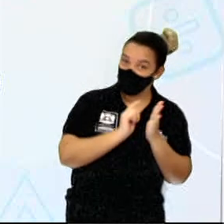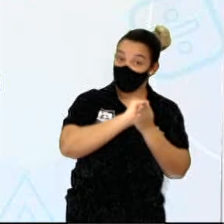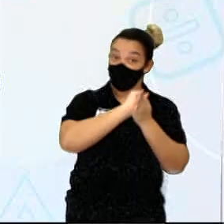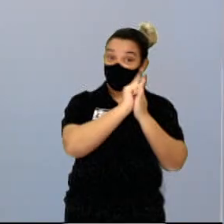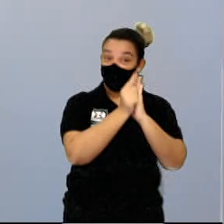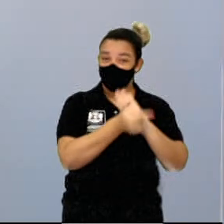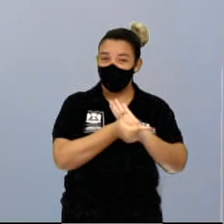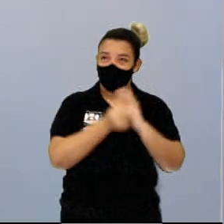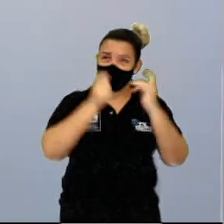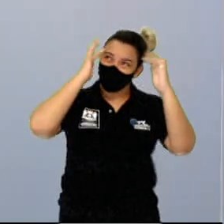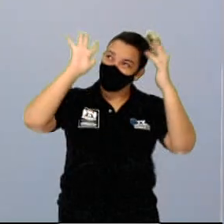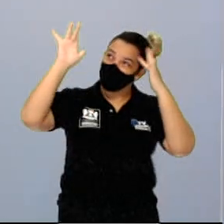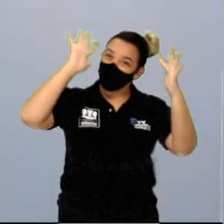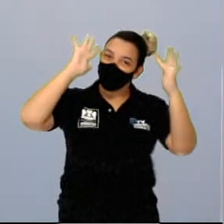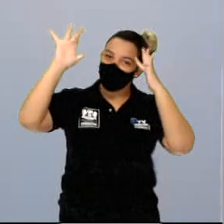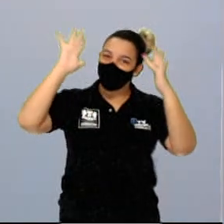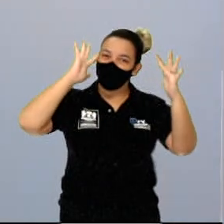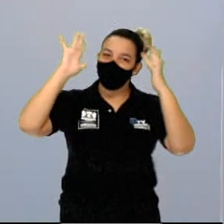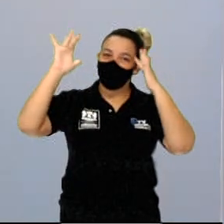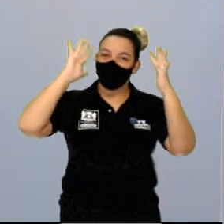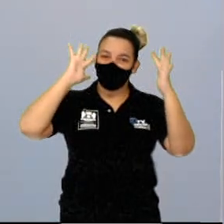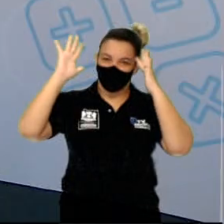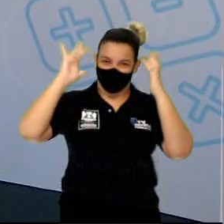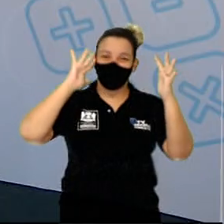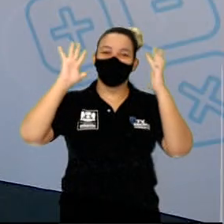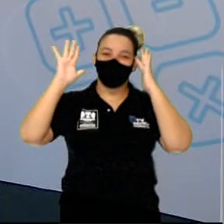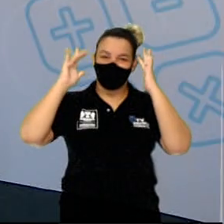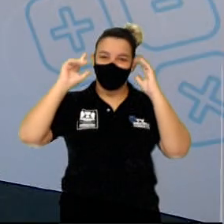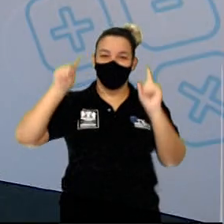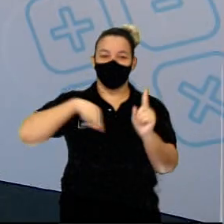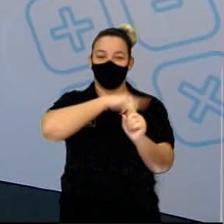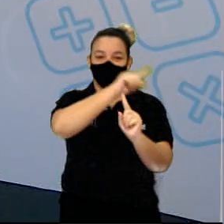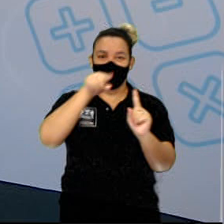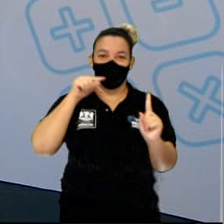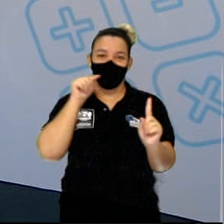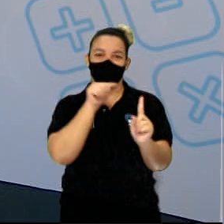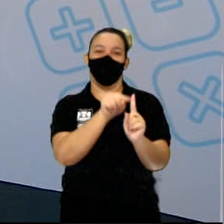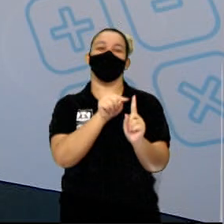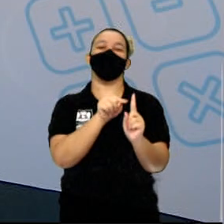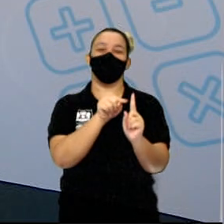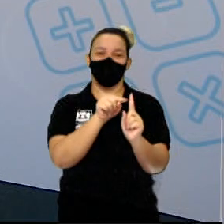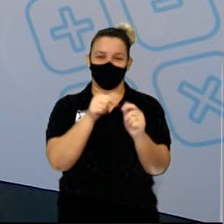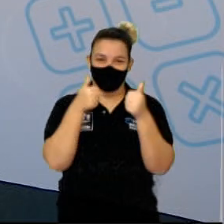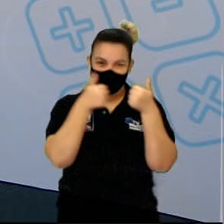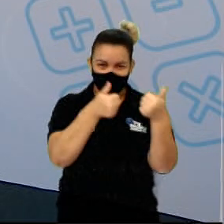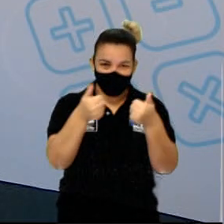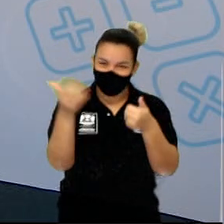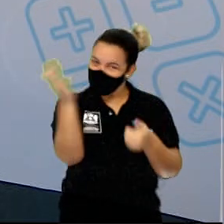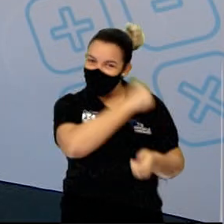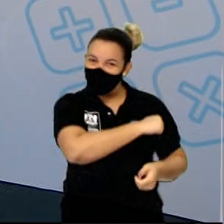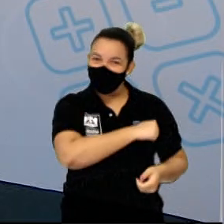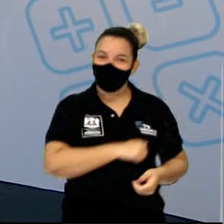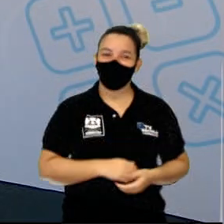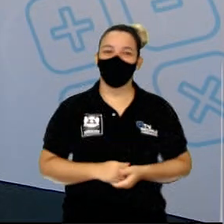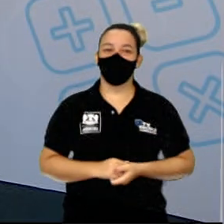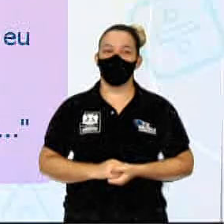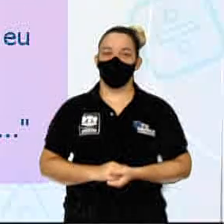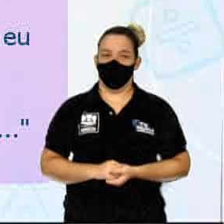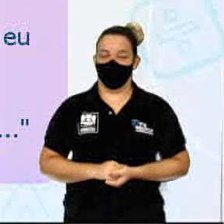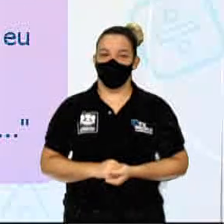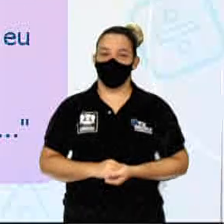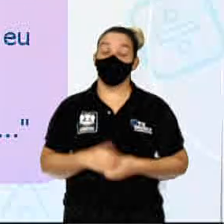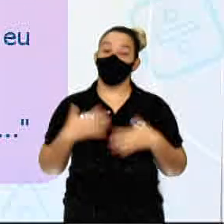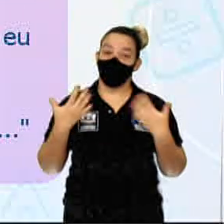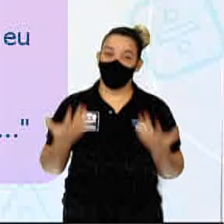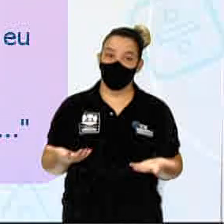vamos refletir também em cima da moral existente nessa história. Vamos lá para a história?